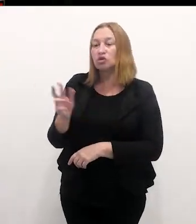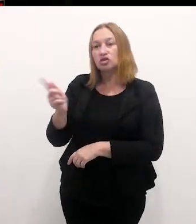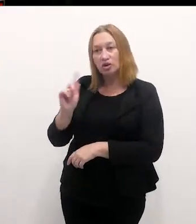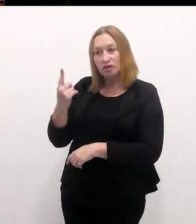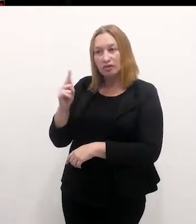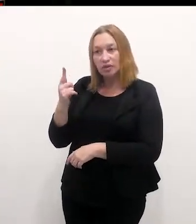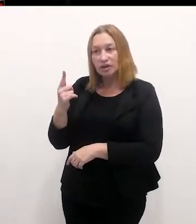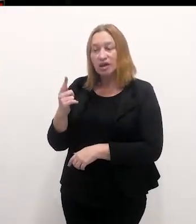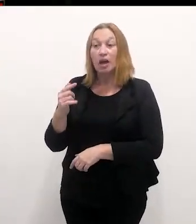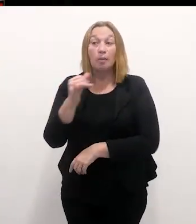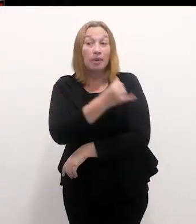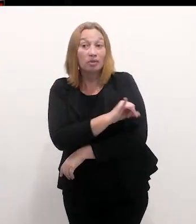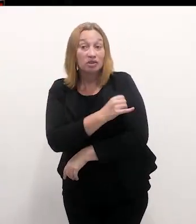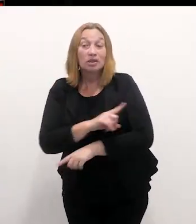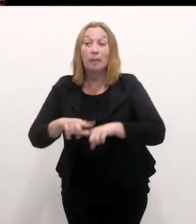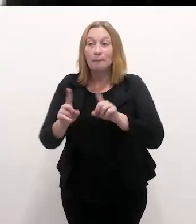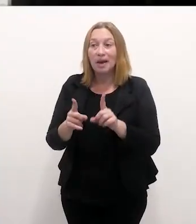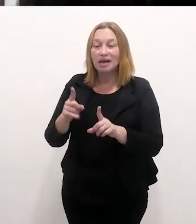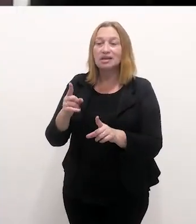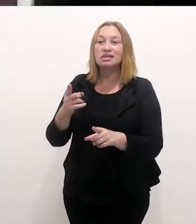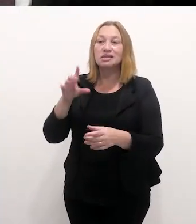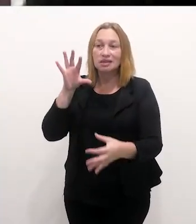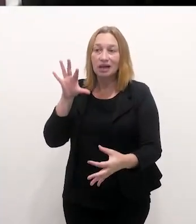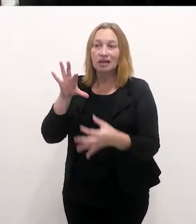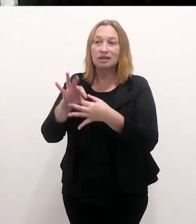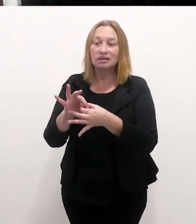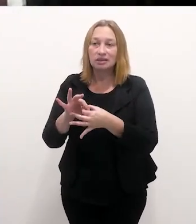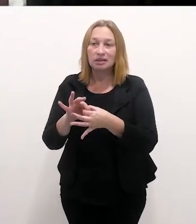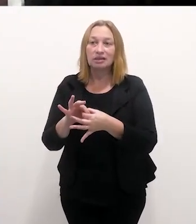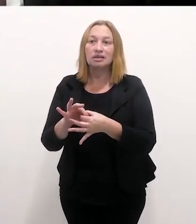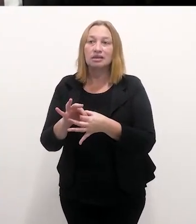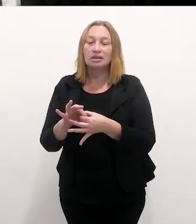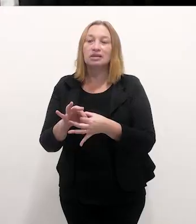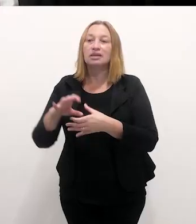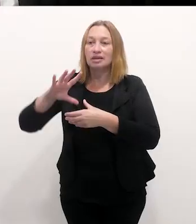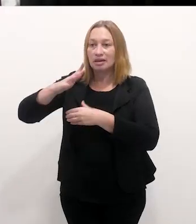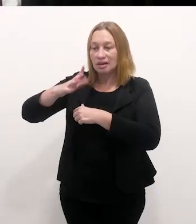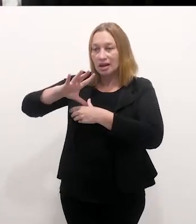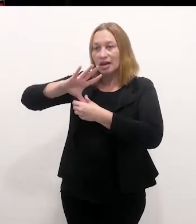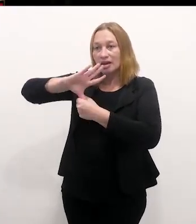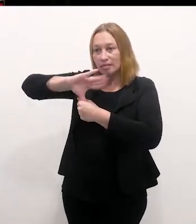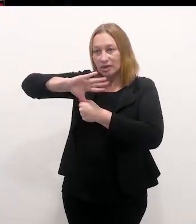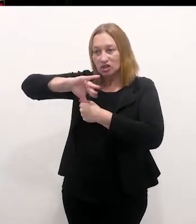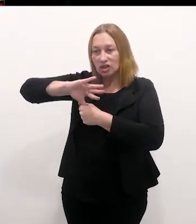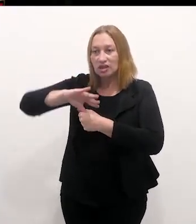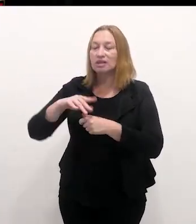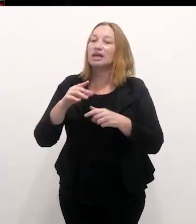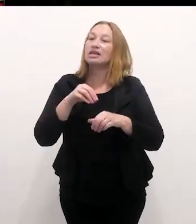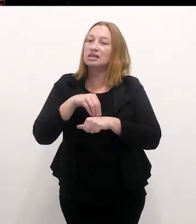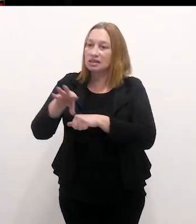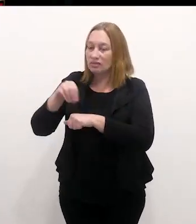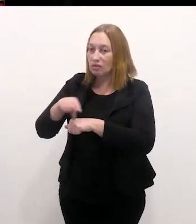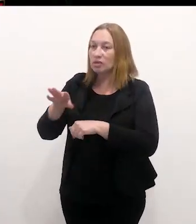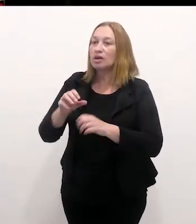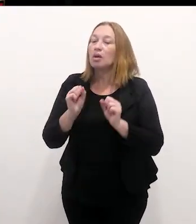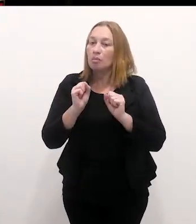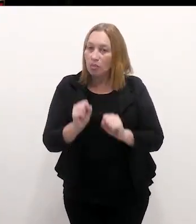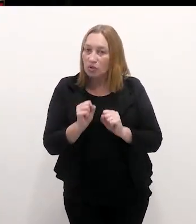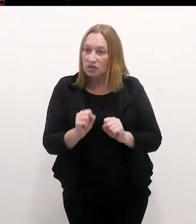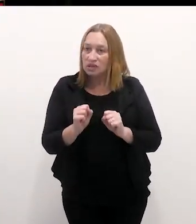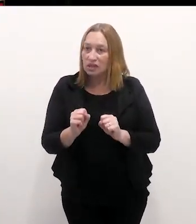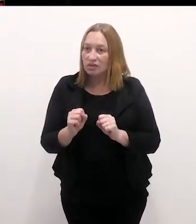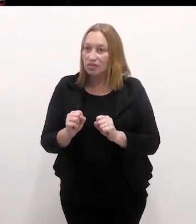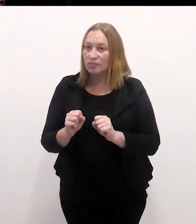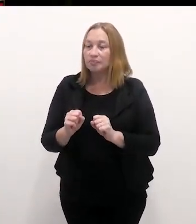ele responde geograficamente pelo Rio de Janeiro, mas naturalmente está integrado pela embaixada e que traz esses